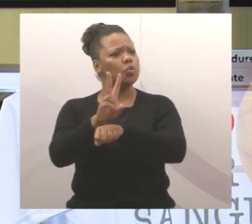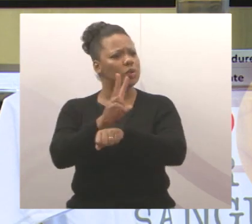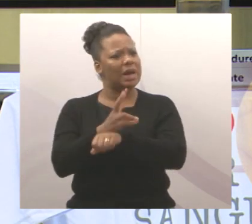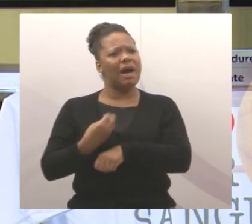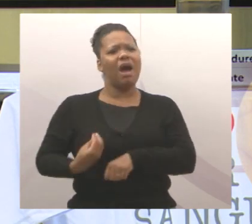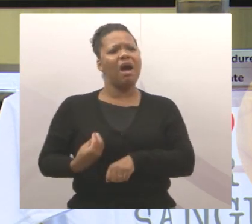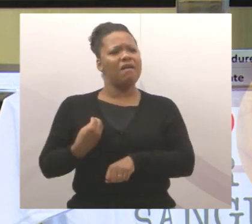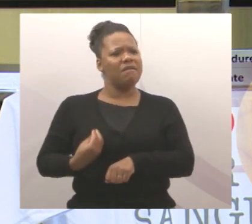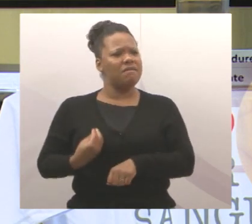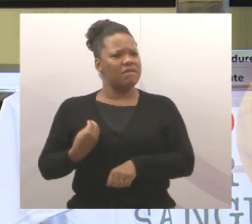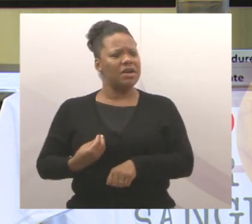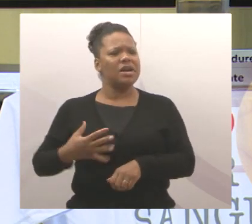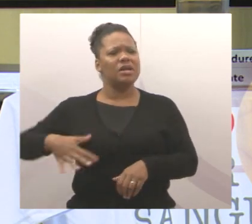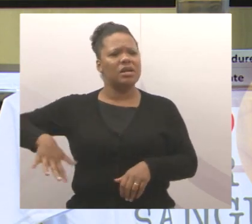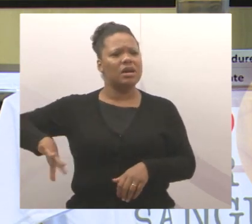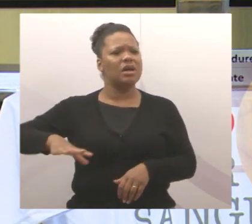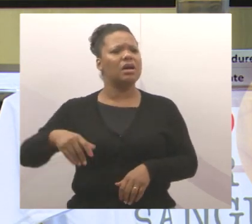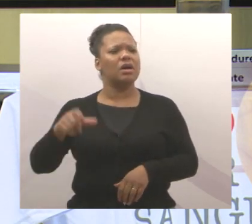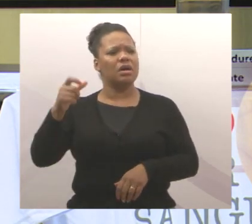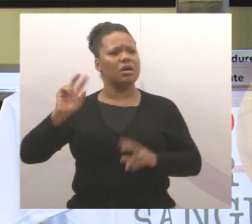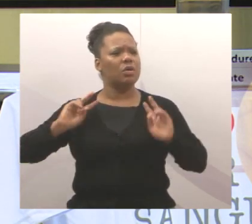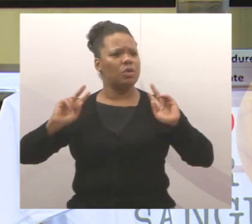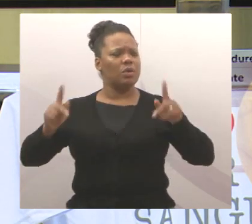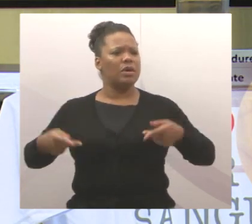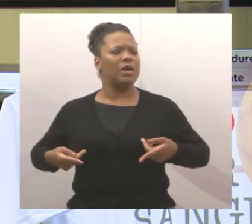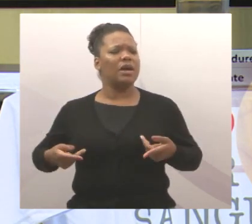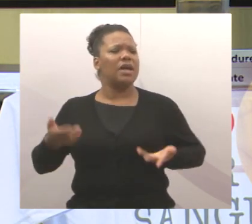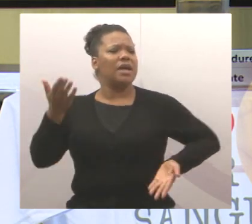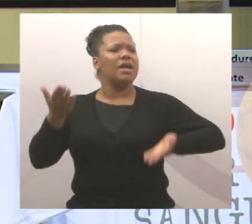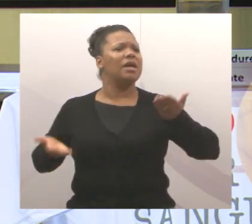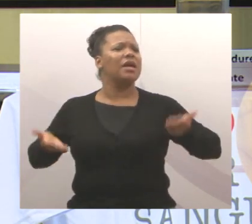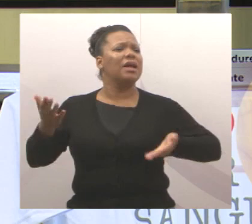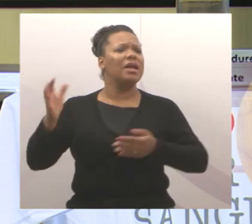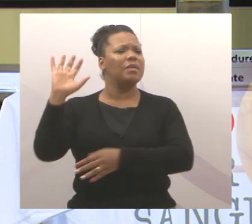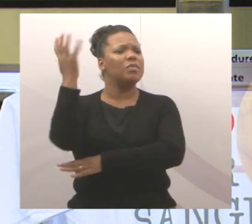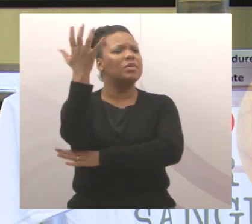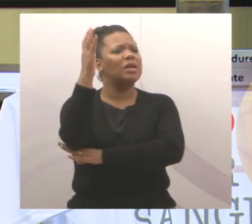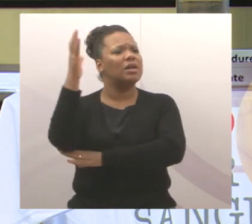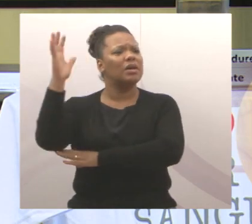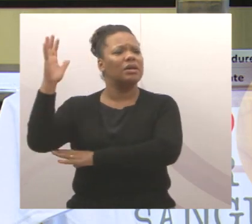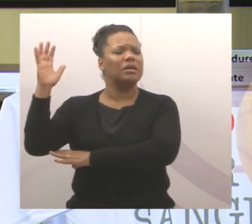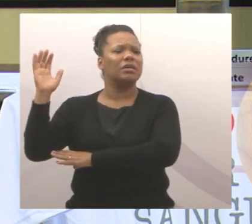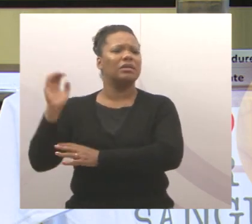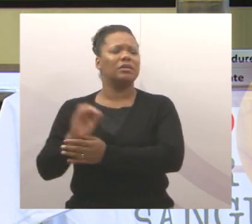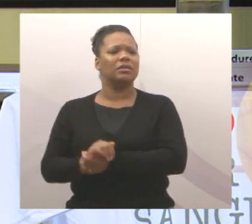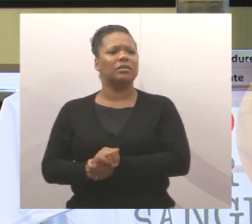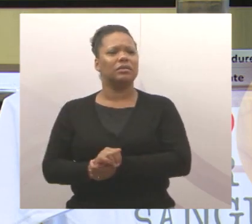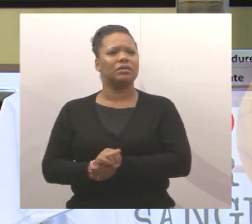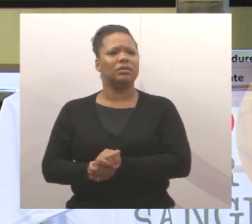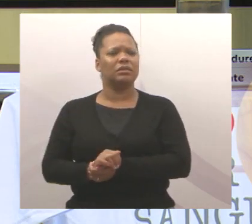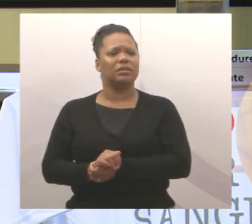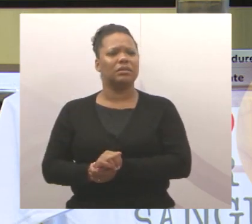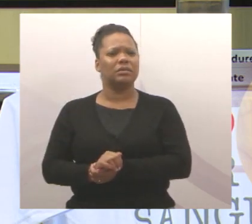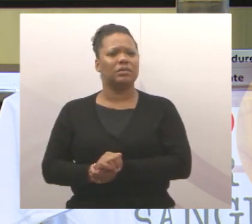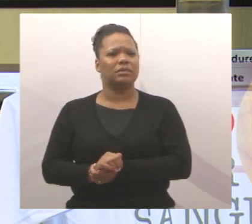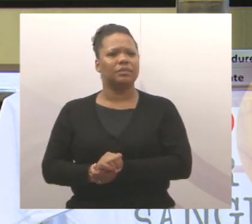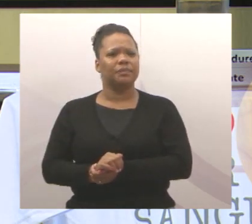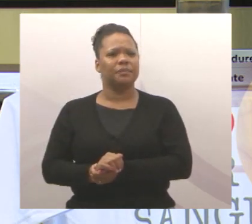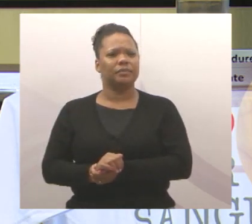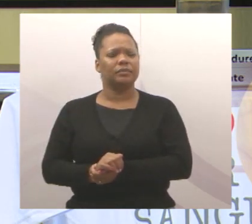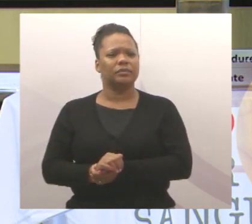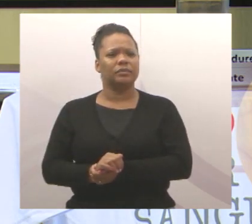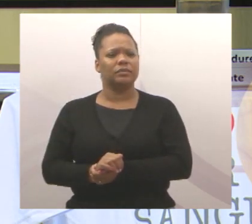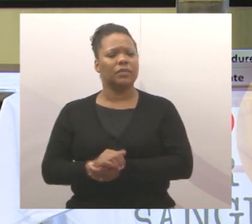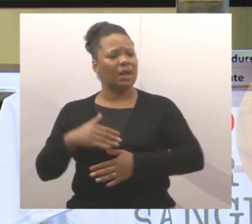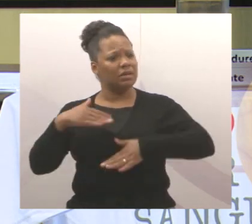vida humana e a manutenção do equilíbrio ecológico diante do ímpeto predatório das nações civilizadas que, em